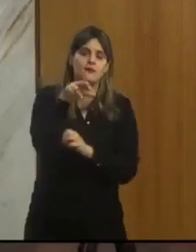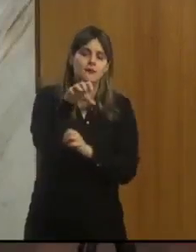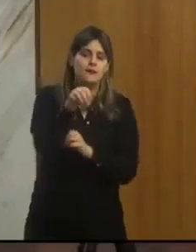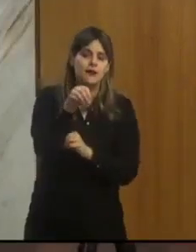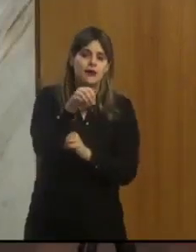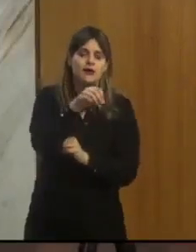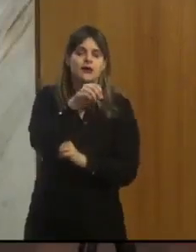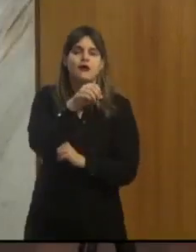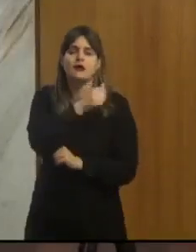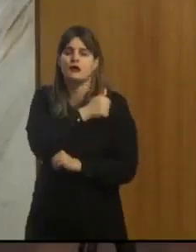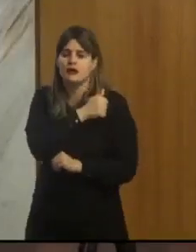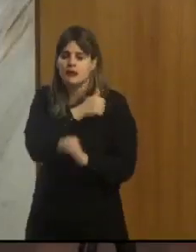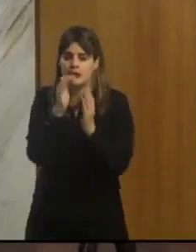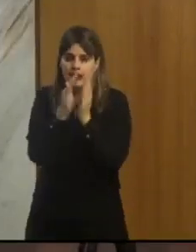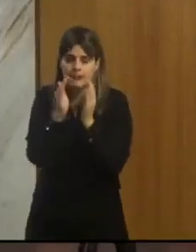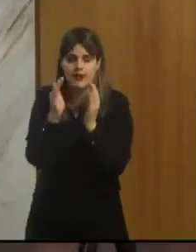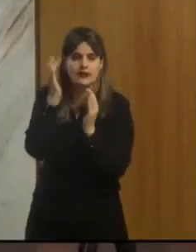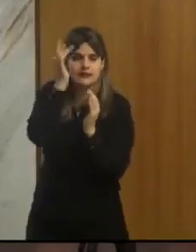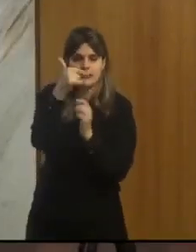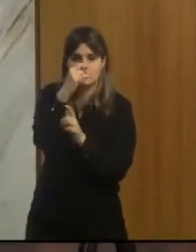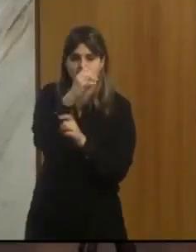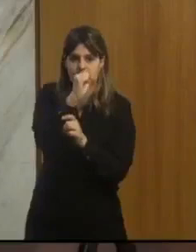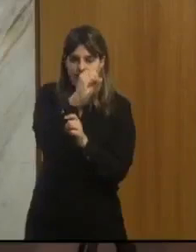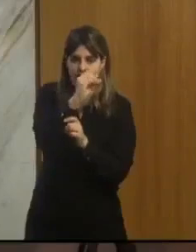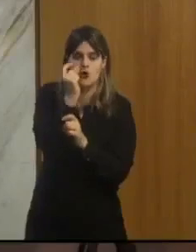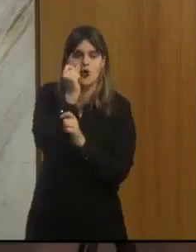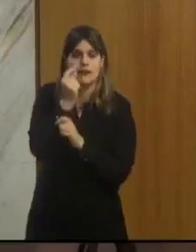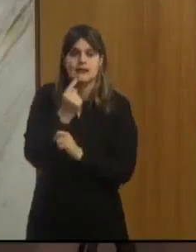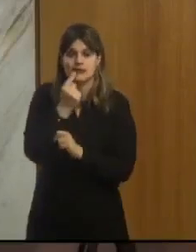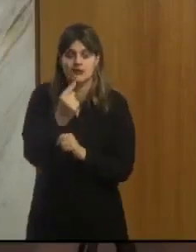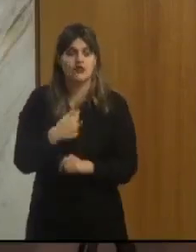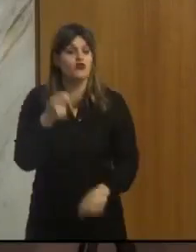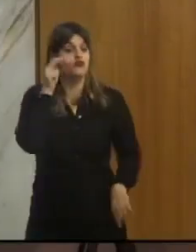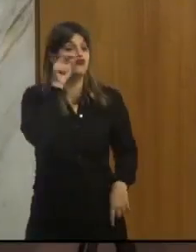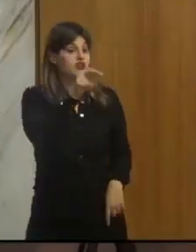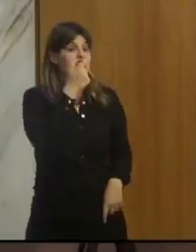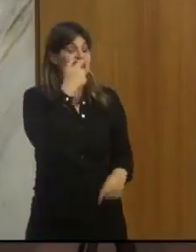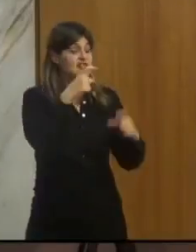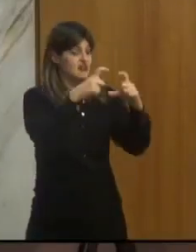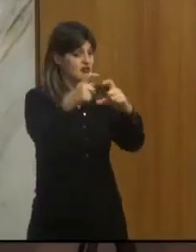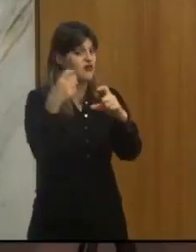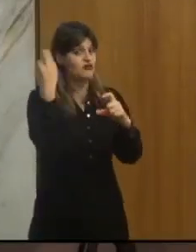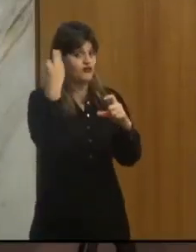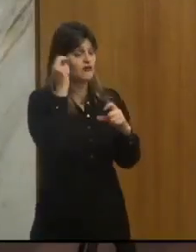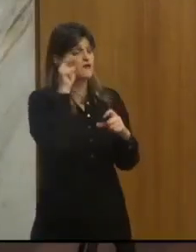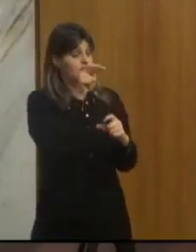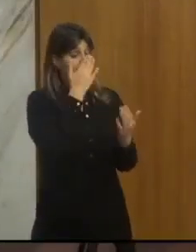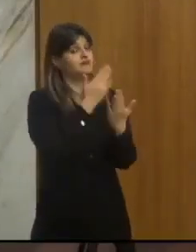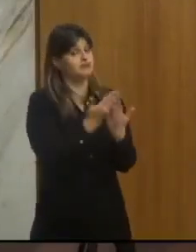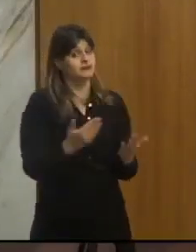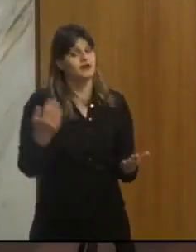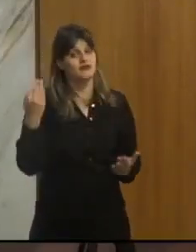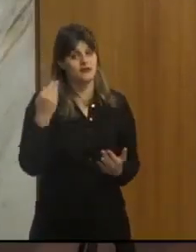do Sacramento da Igreja de São Tiago, que no grego Gonçalves diz: eu vi azulejos no pano do altar da Capela de Sacramento. O grego Gonçalves